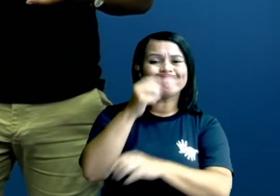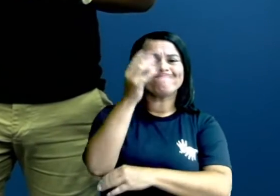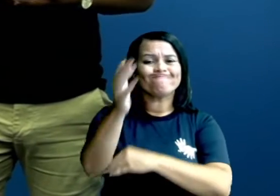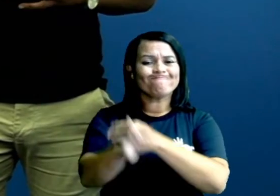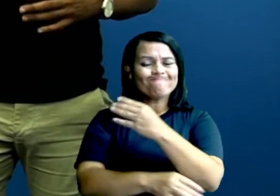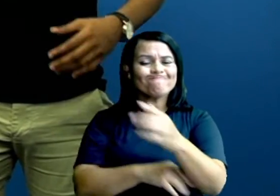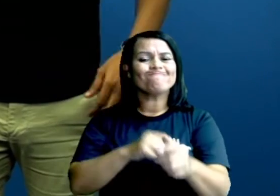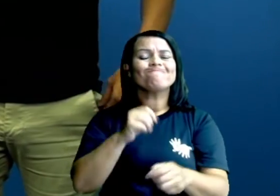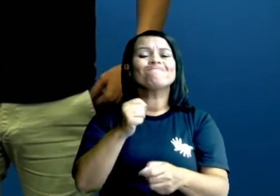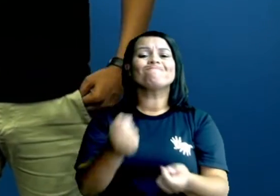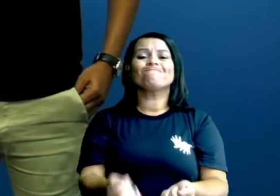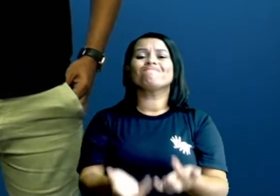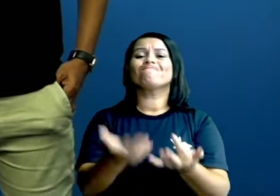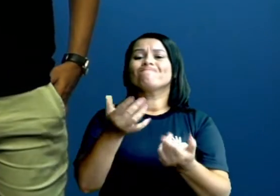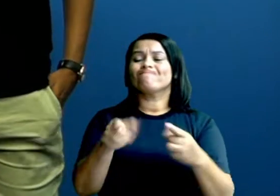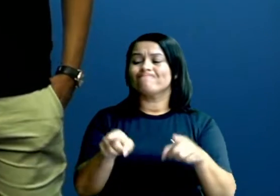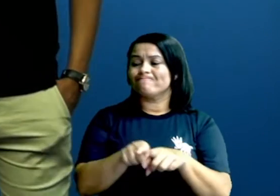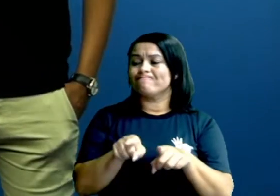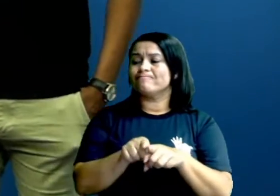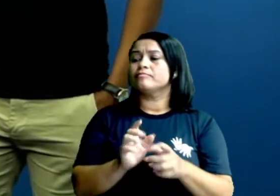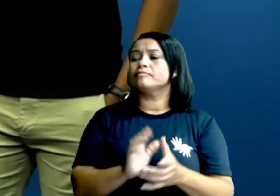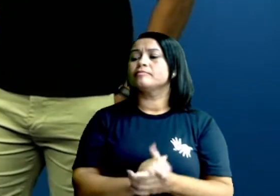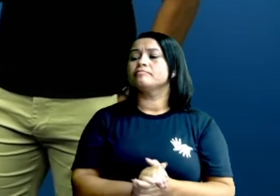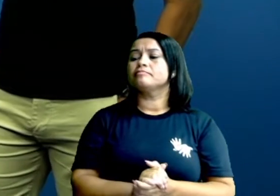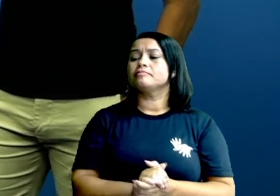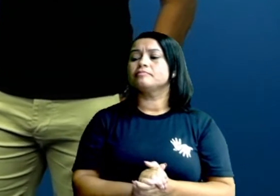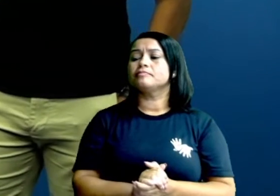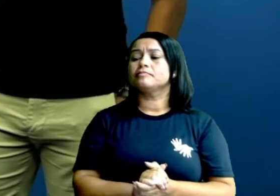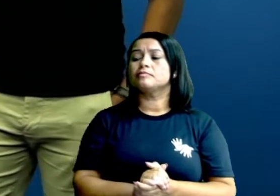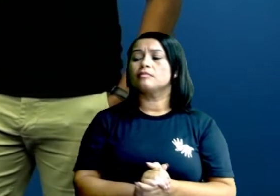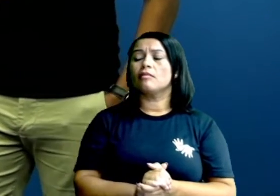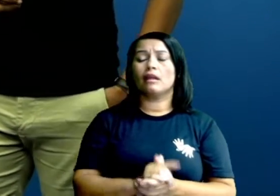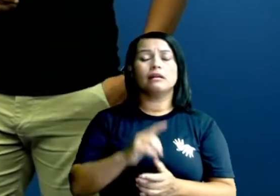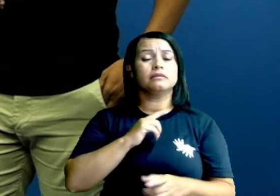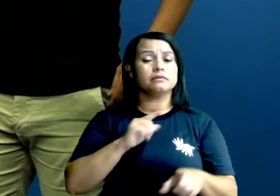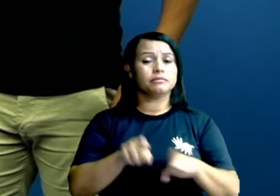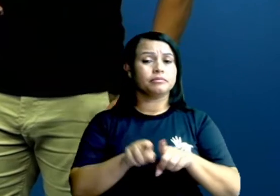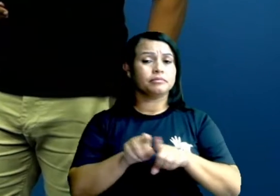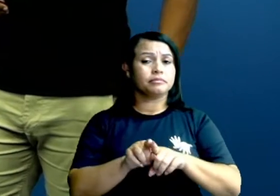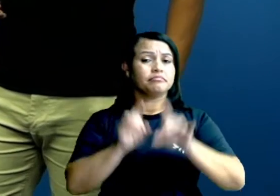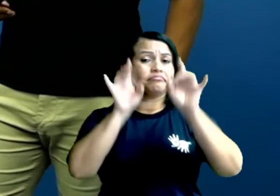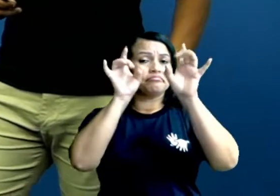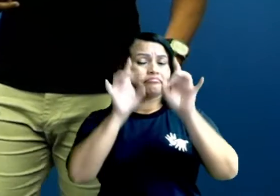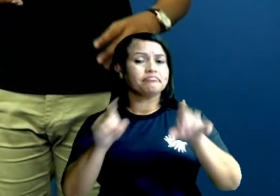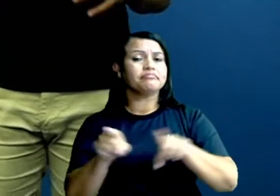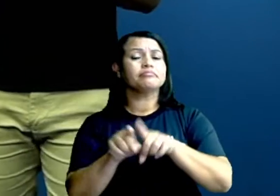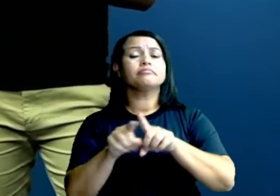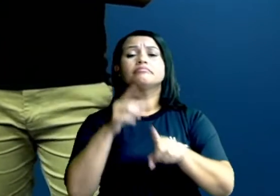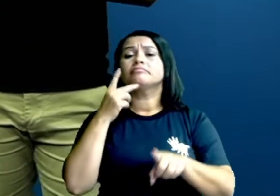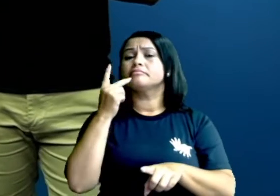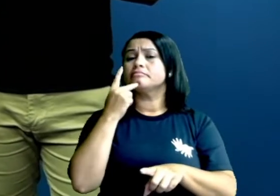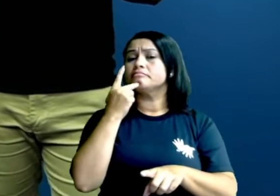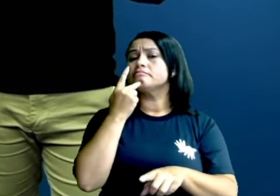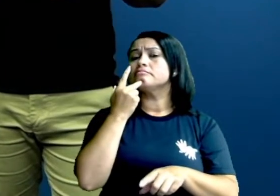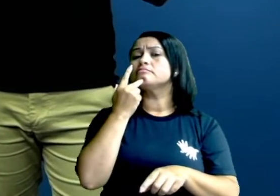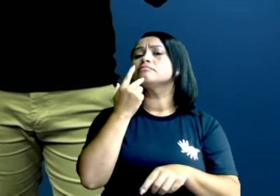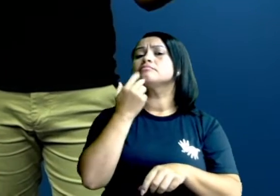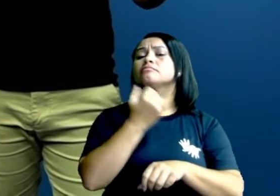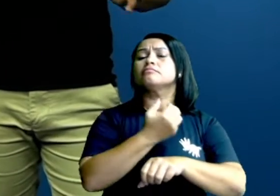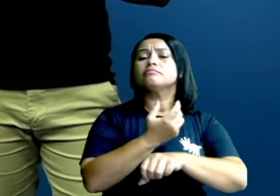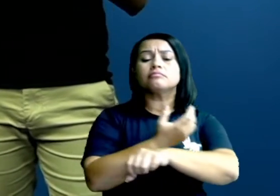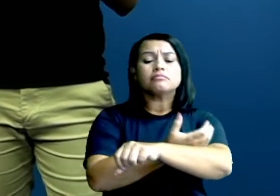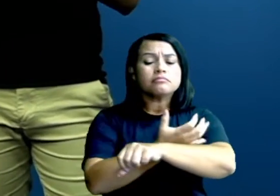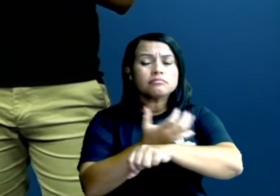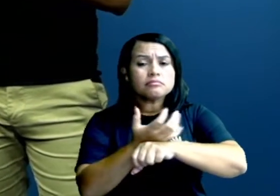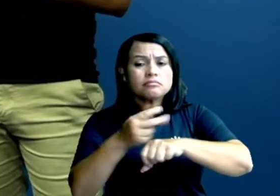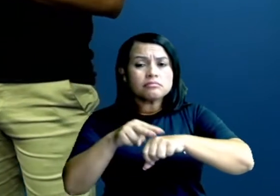do processo de ação antrópica. E em se tratando especificamente dos domínios vegetais, isso a gente vai ficar muito